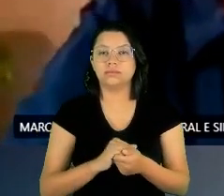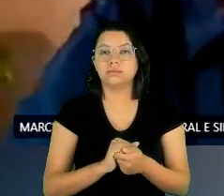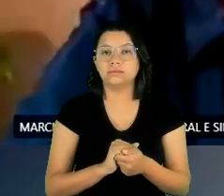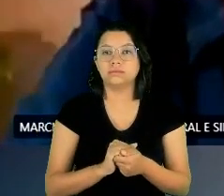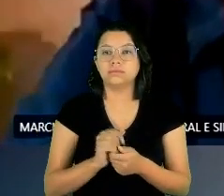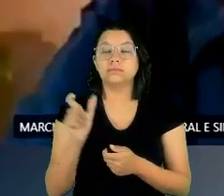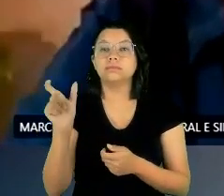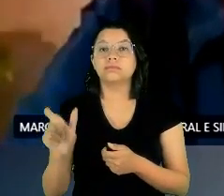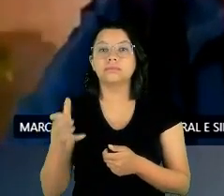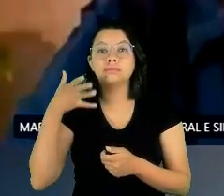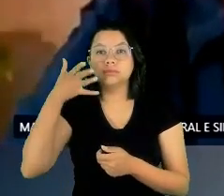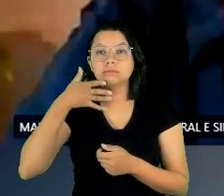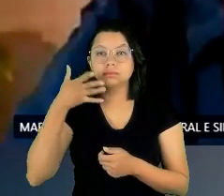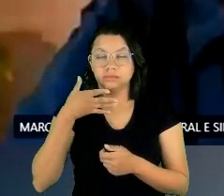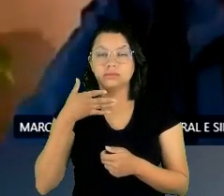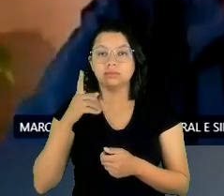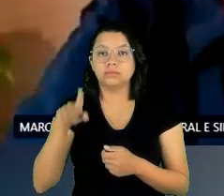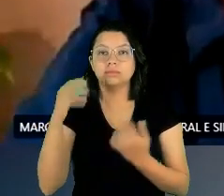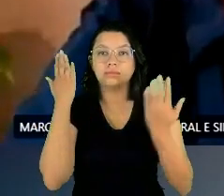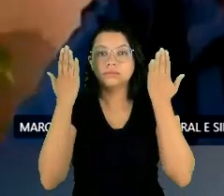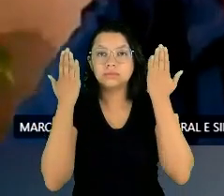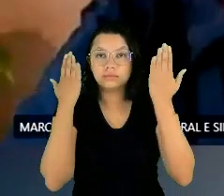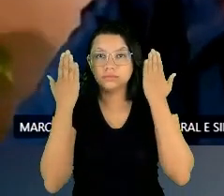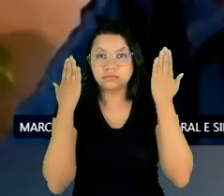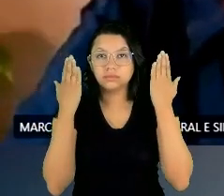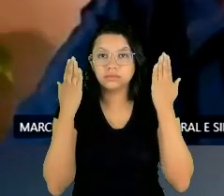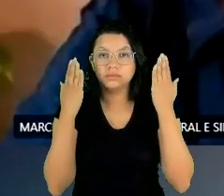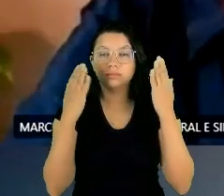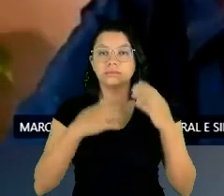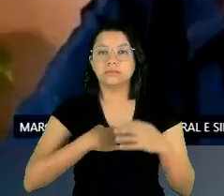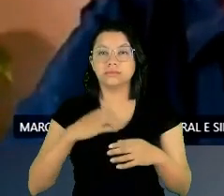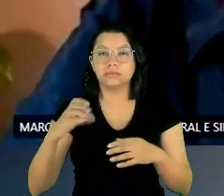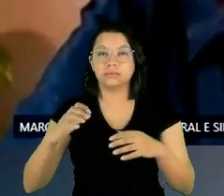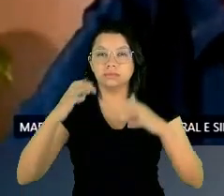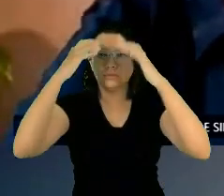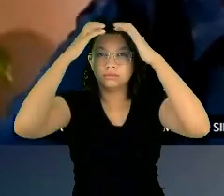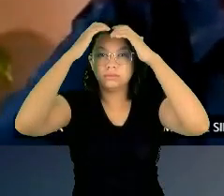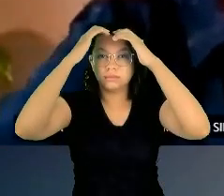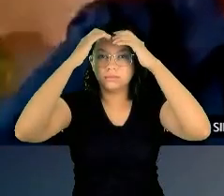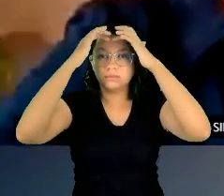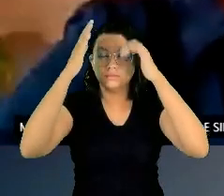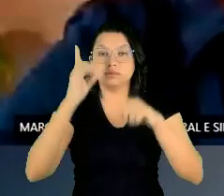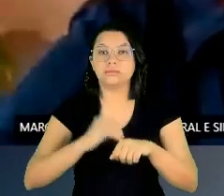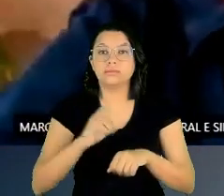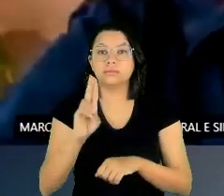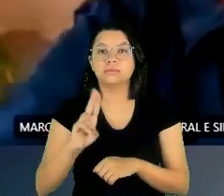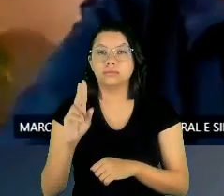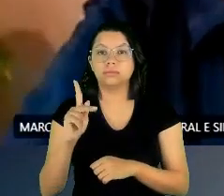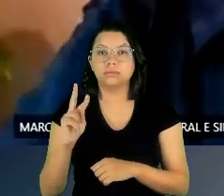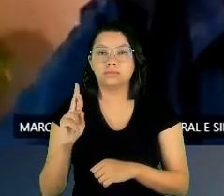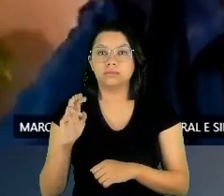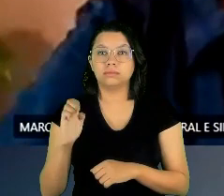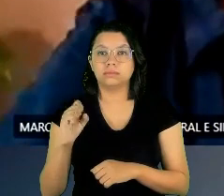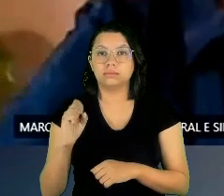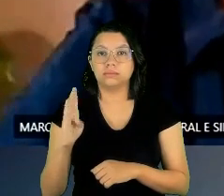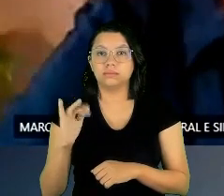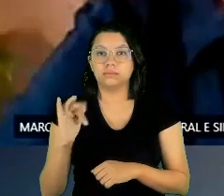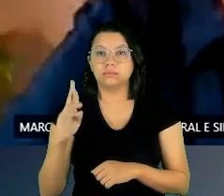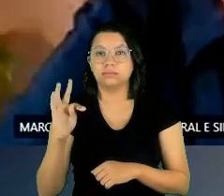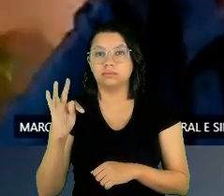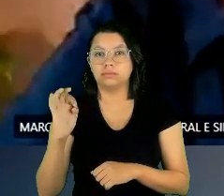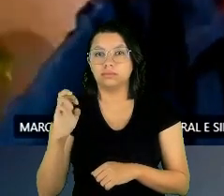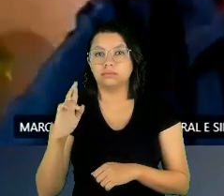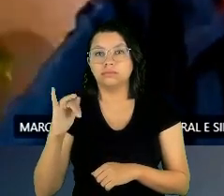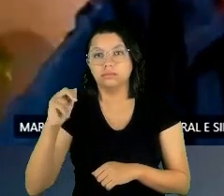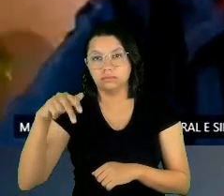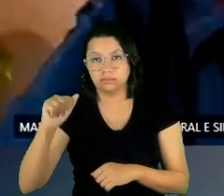Caio Moisés de Lima. Doutora Camila Campanhã é psicóloga e neurocientista, doutora pela Universidade